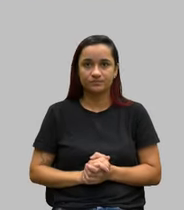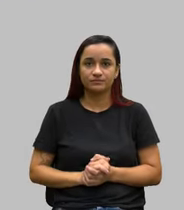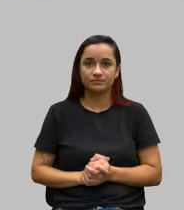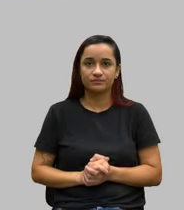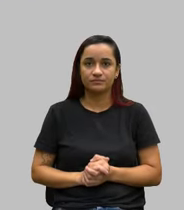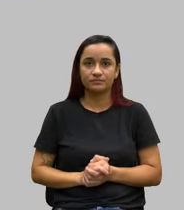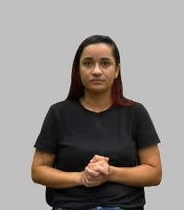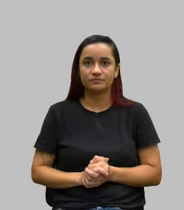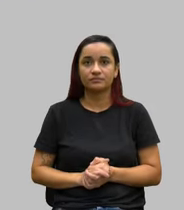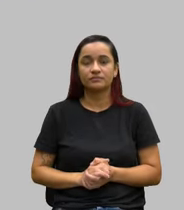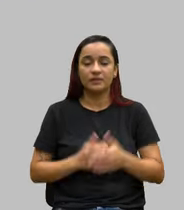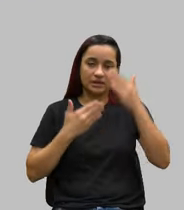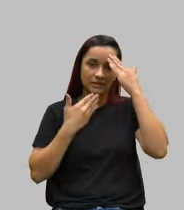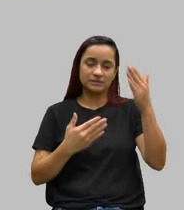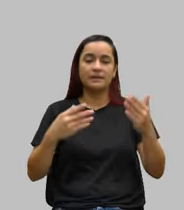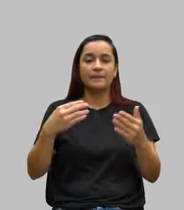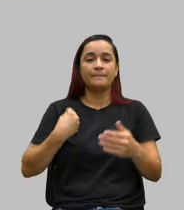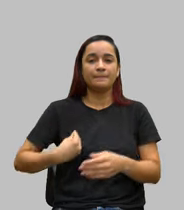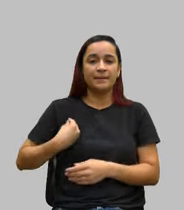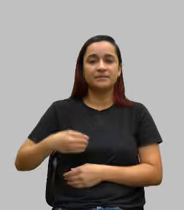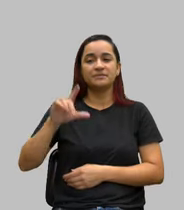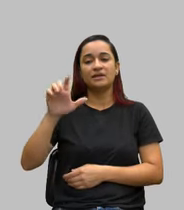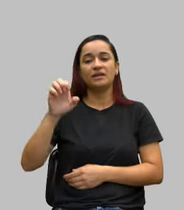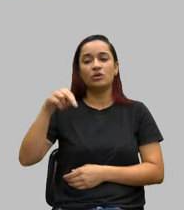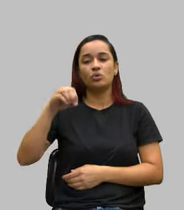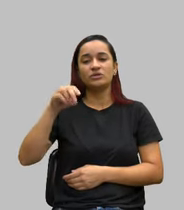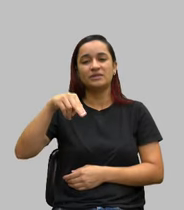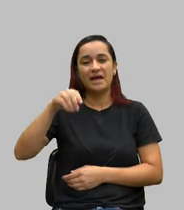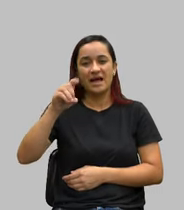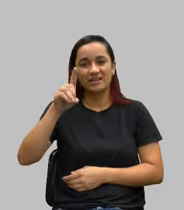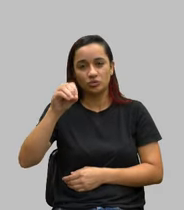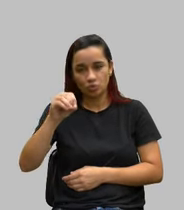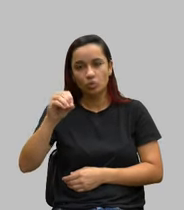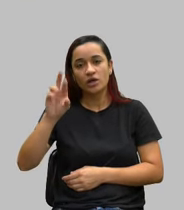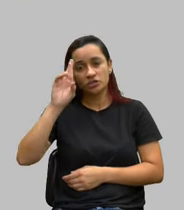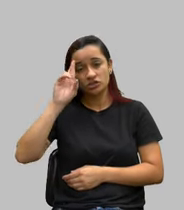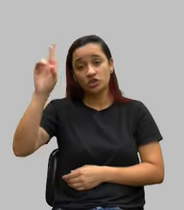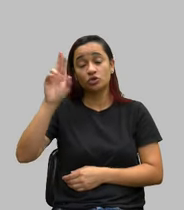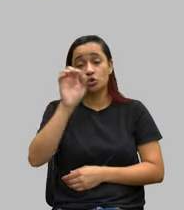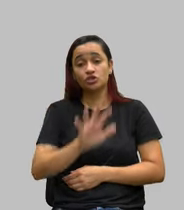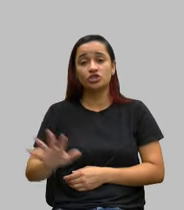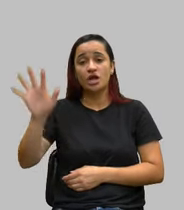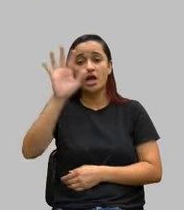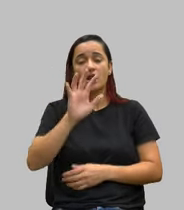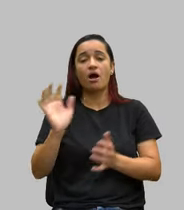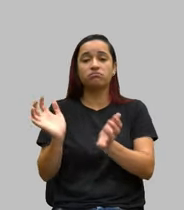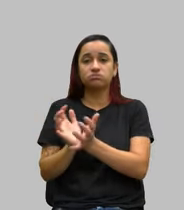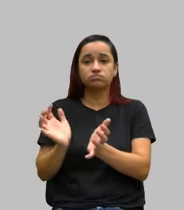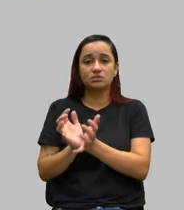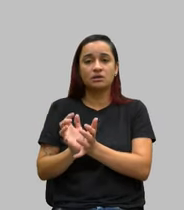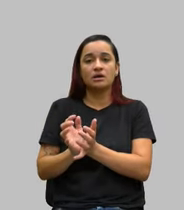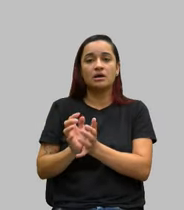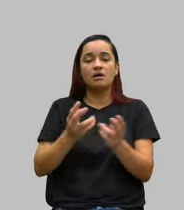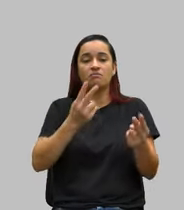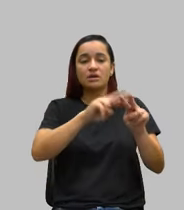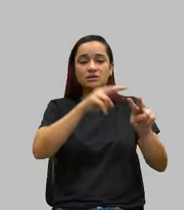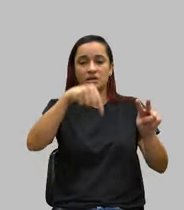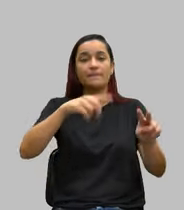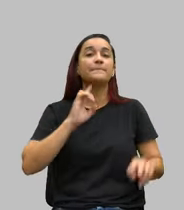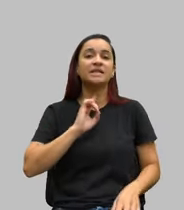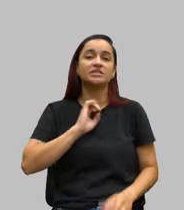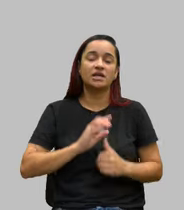agradecemos a pres Leonardo Matos Alves Badaró diretor geral do departamento PT Minas Gerais peço a